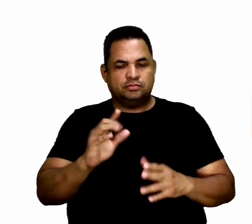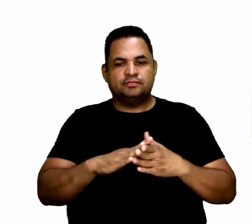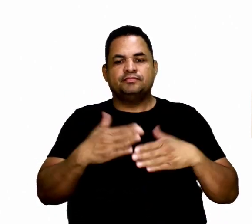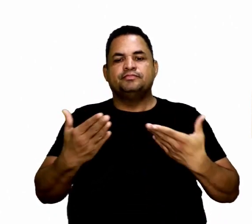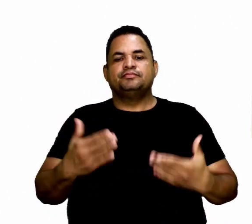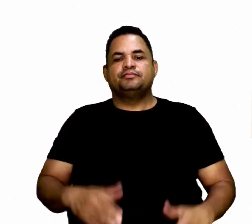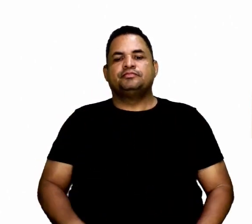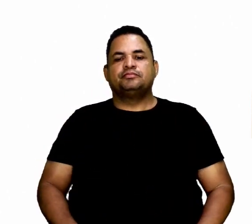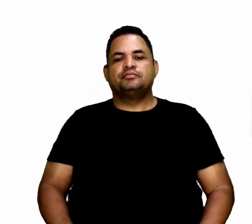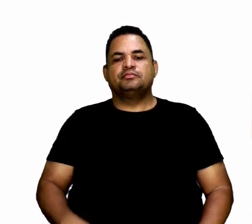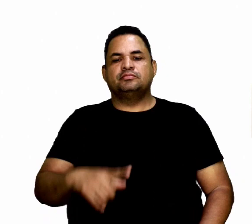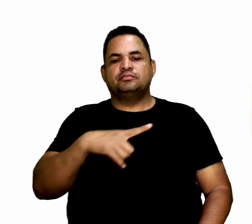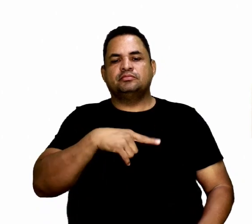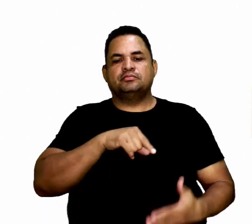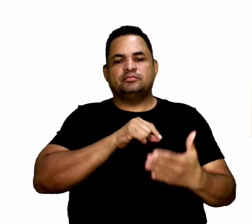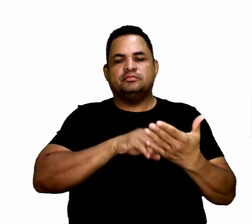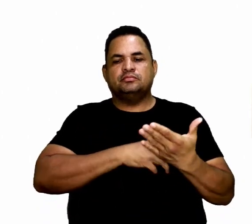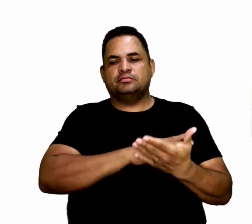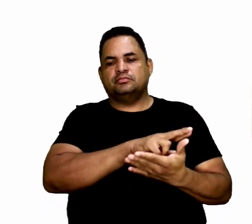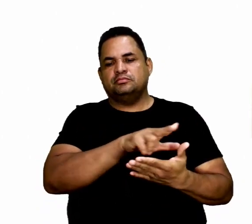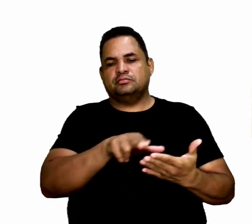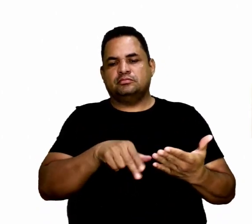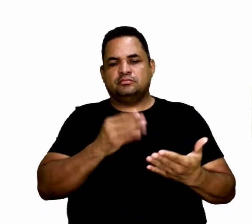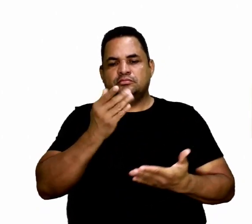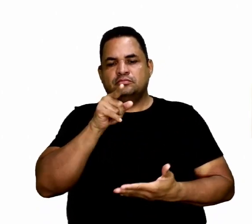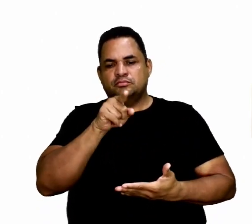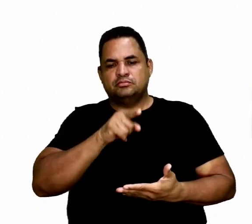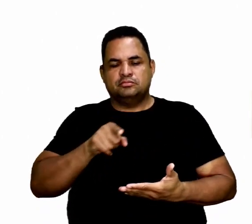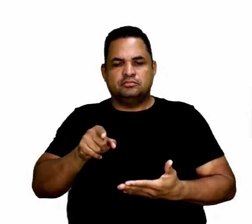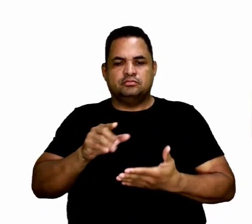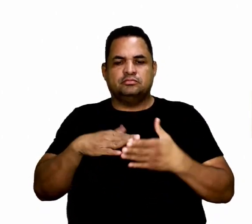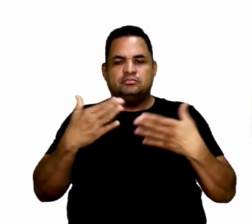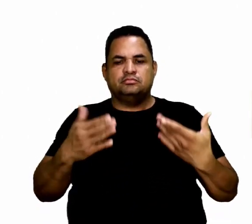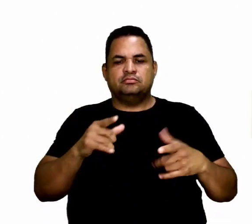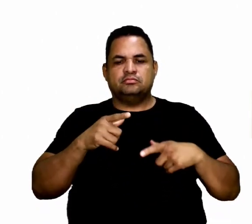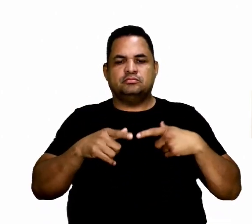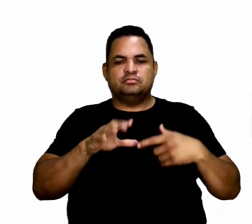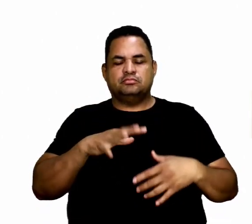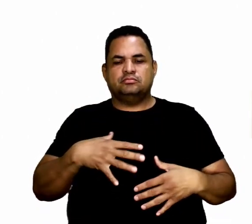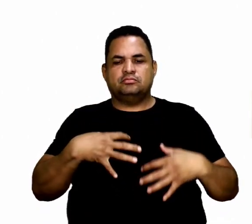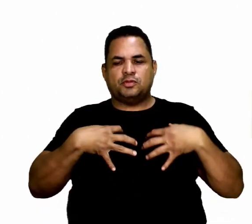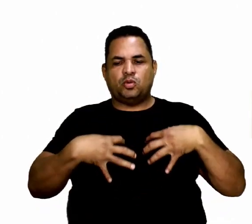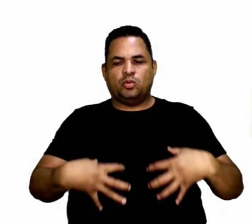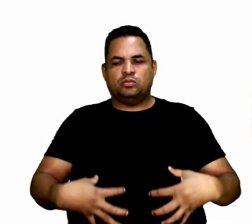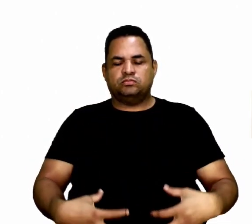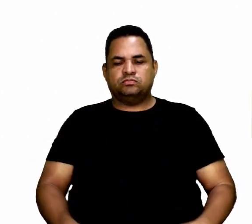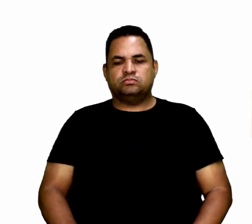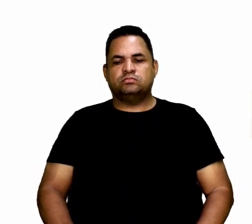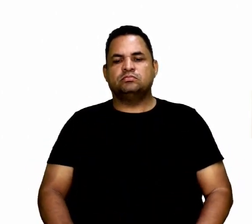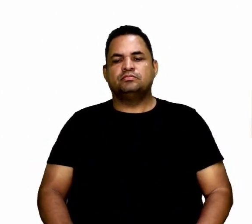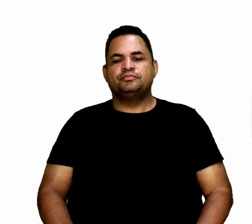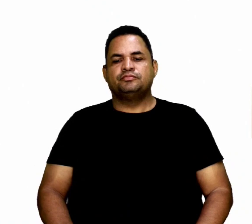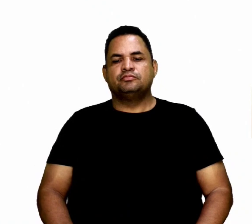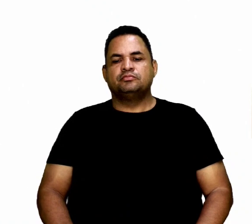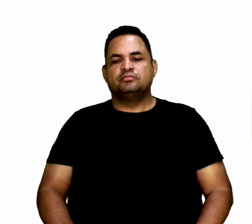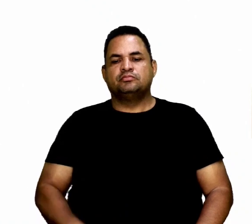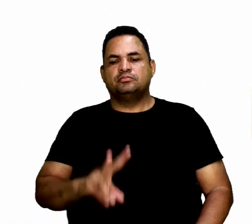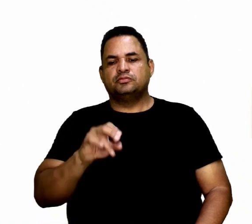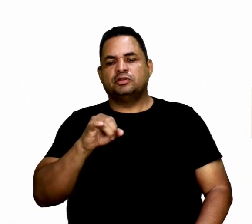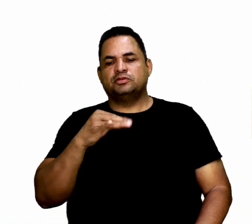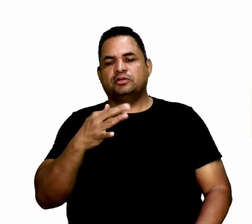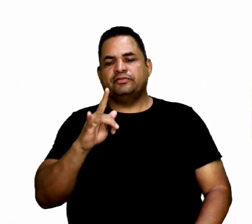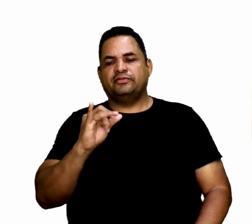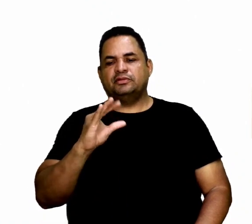gente vai ter vários nódulos linfáticos em determinadas regiões, tá? E esses são, ao todo, os